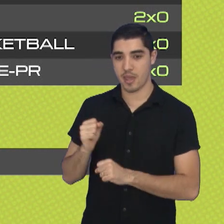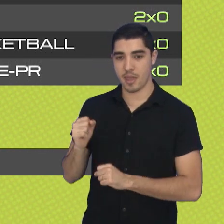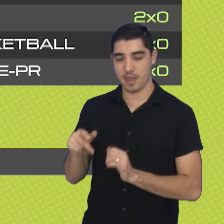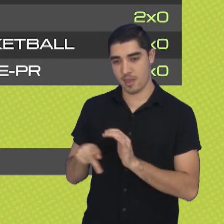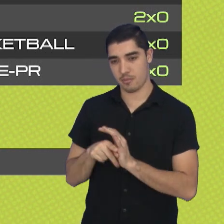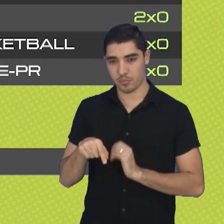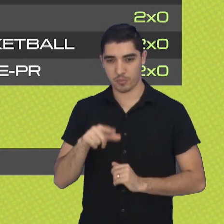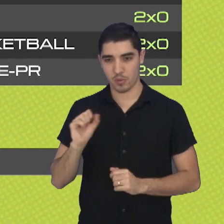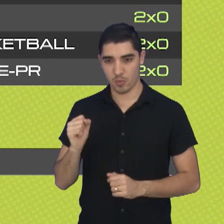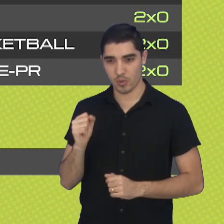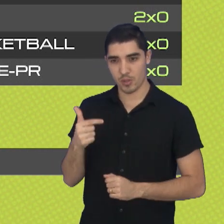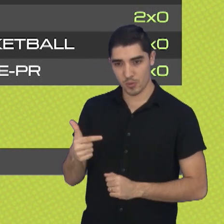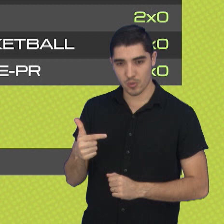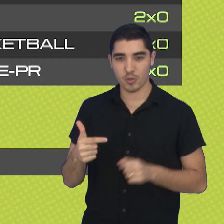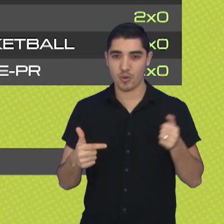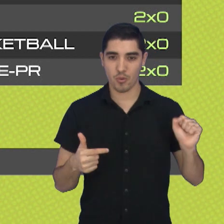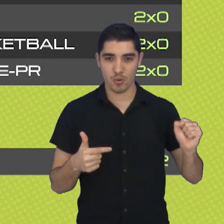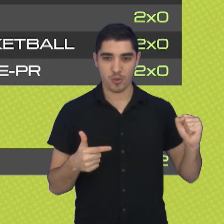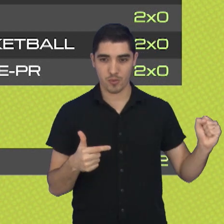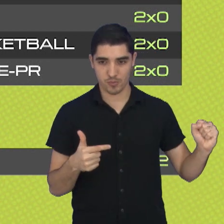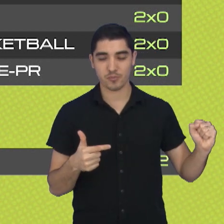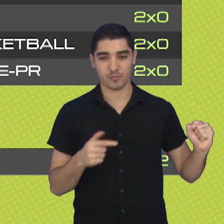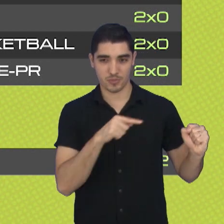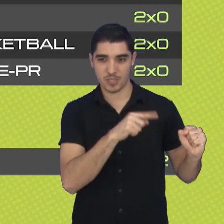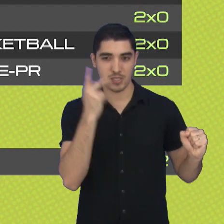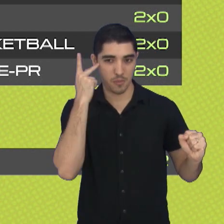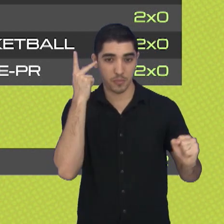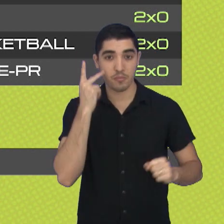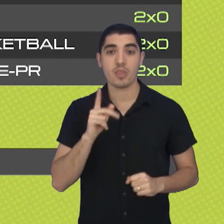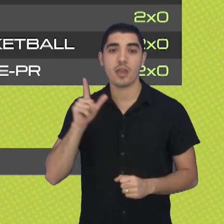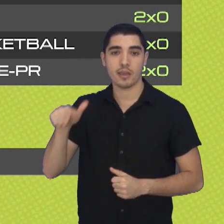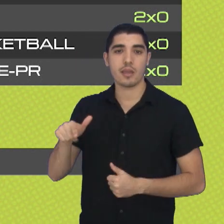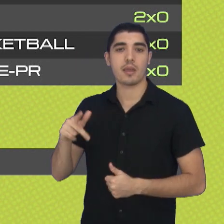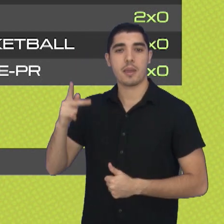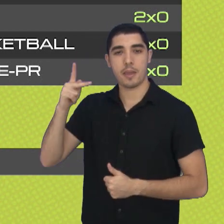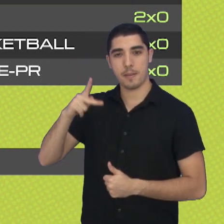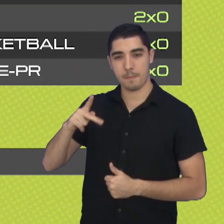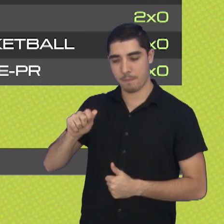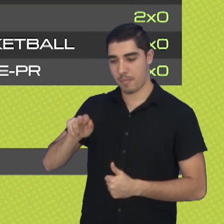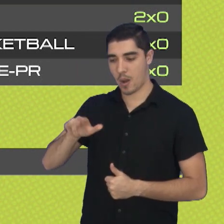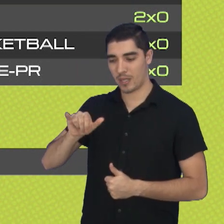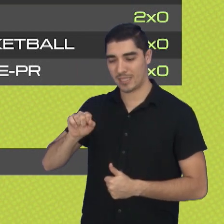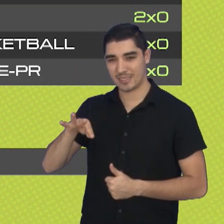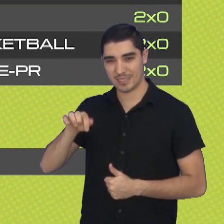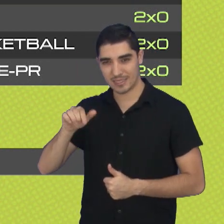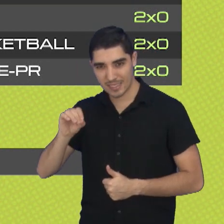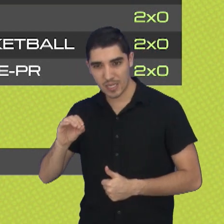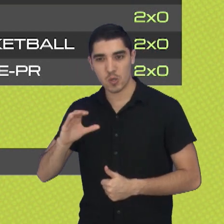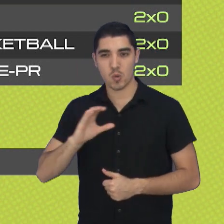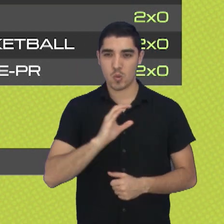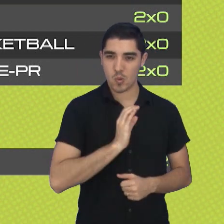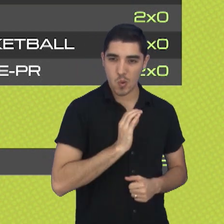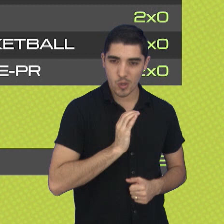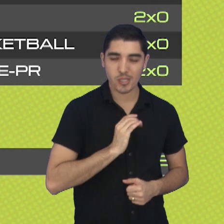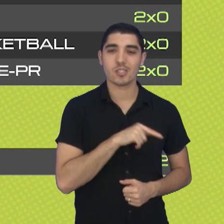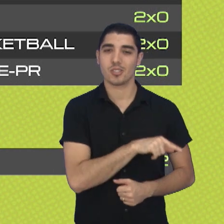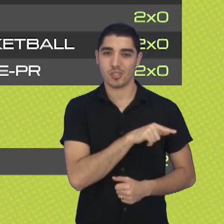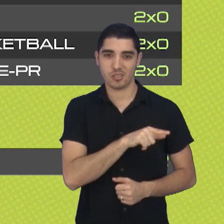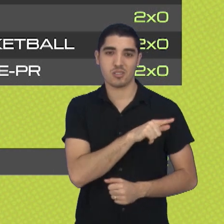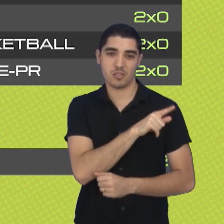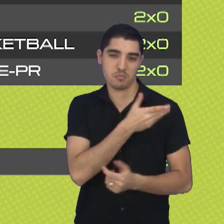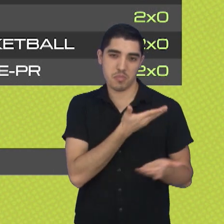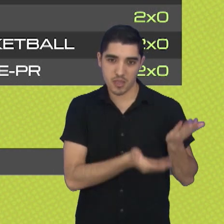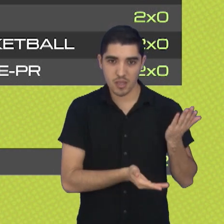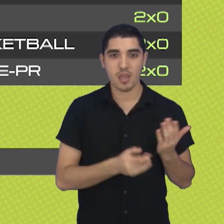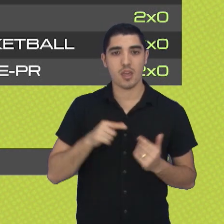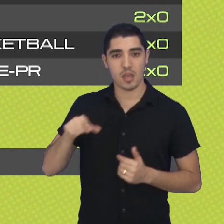foi 2-0. A gente já tinha aqui os resultados, né, de Paulistano e Corinthians, Franca e Mogi, Minas e União Corinthians e também Unifacisa e